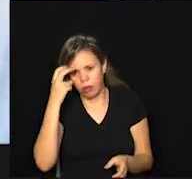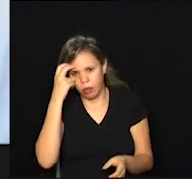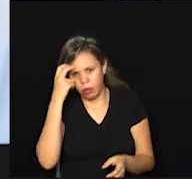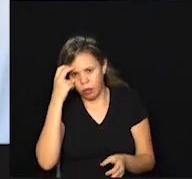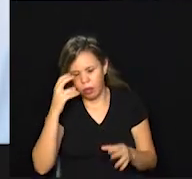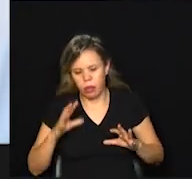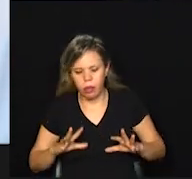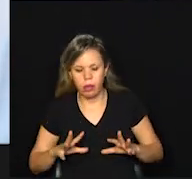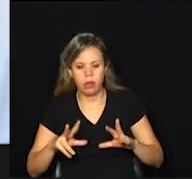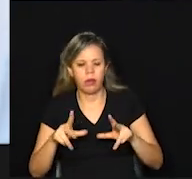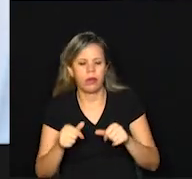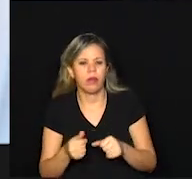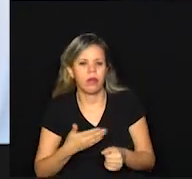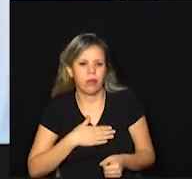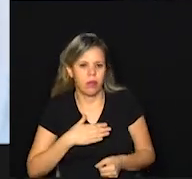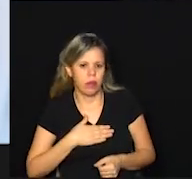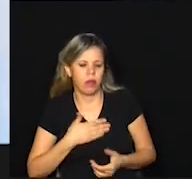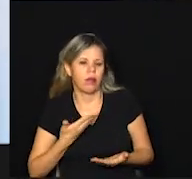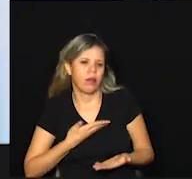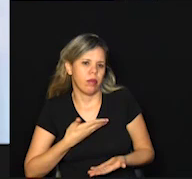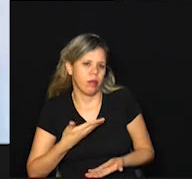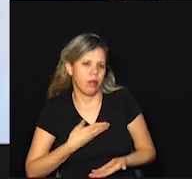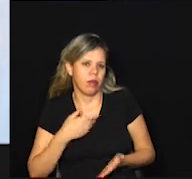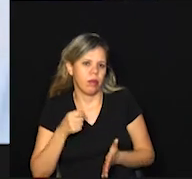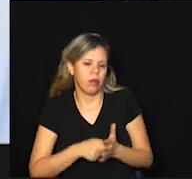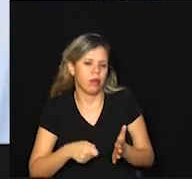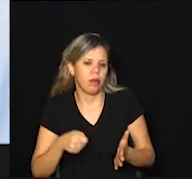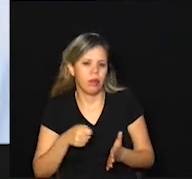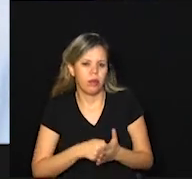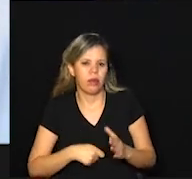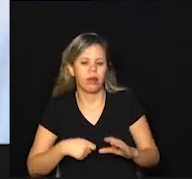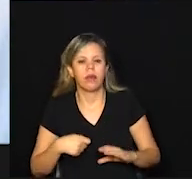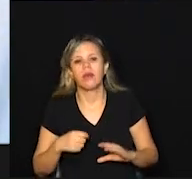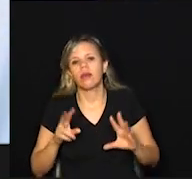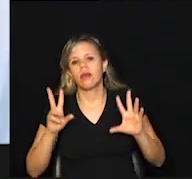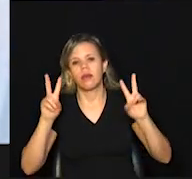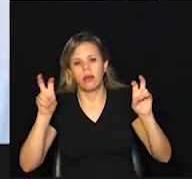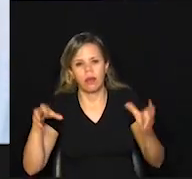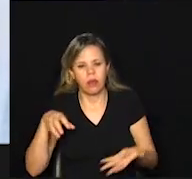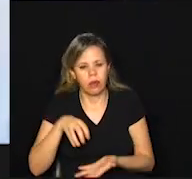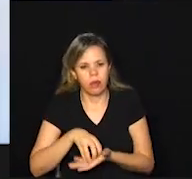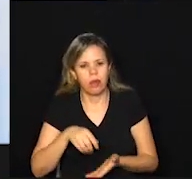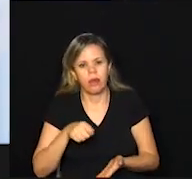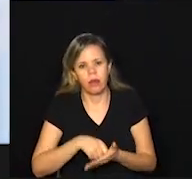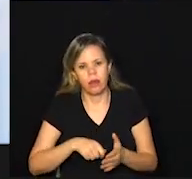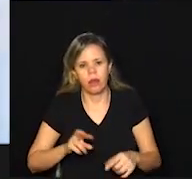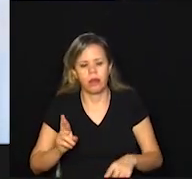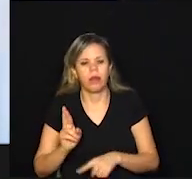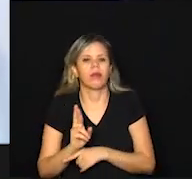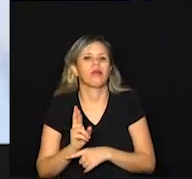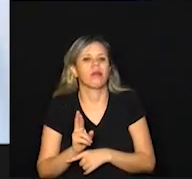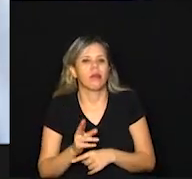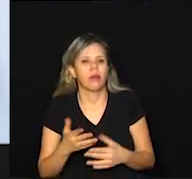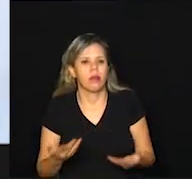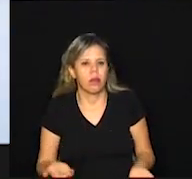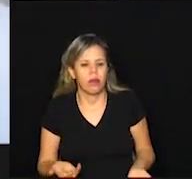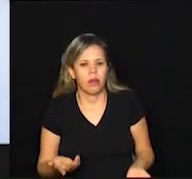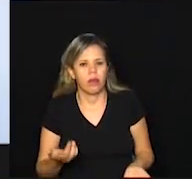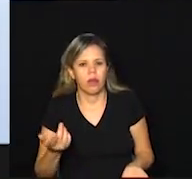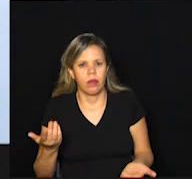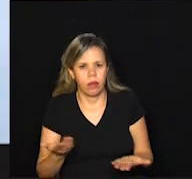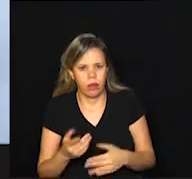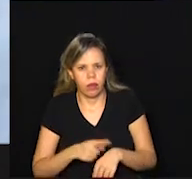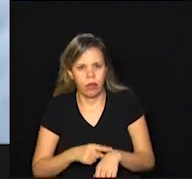e todos os meus parceiros aí de luta das câmaras temáticas do qual a gente tem representado eu